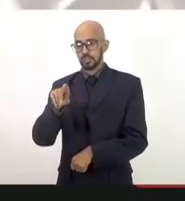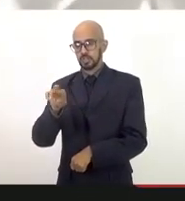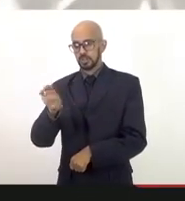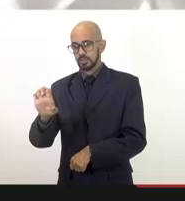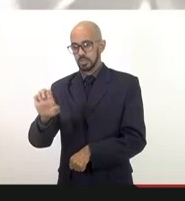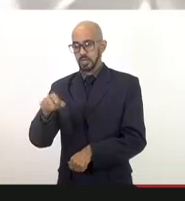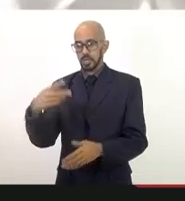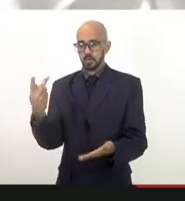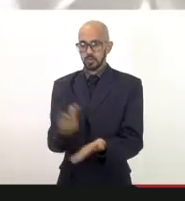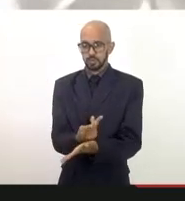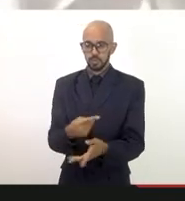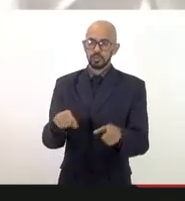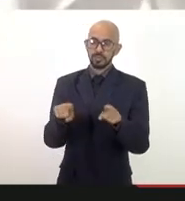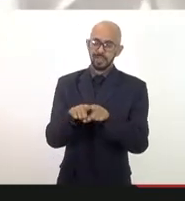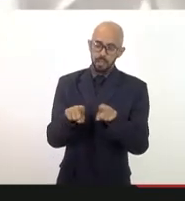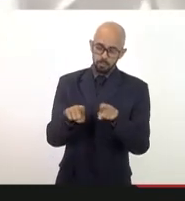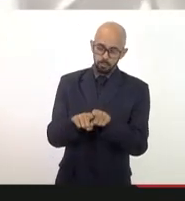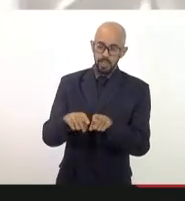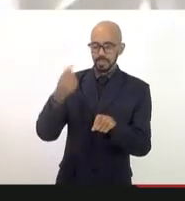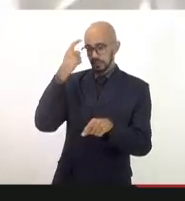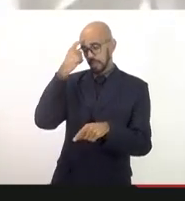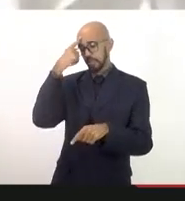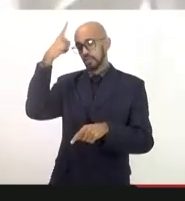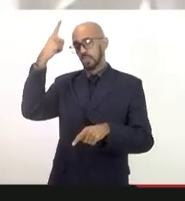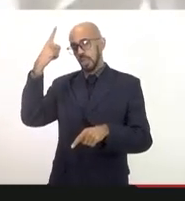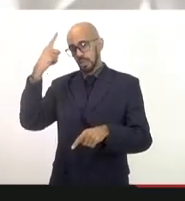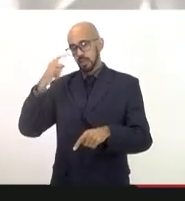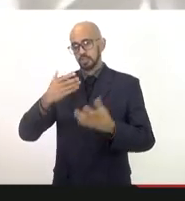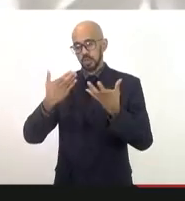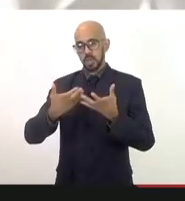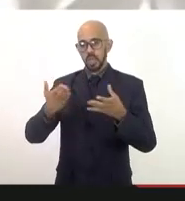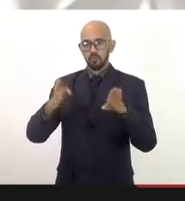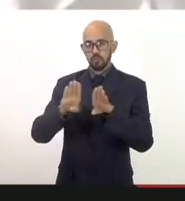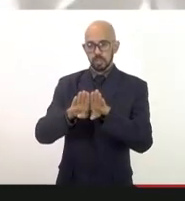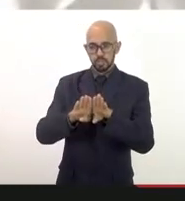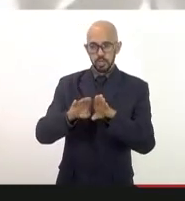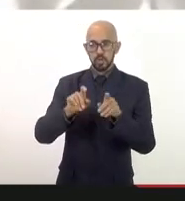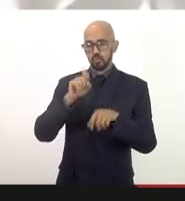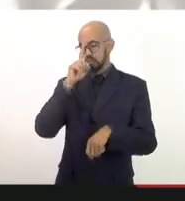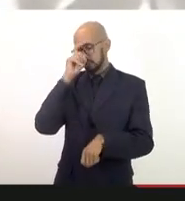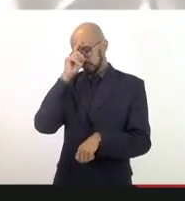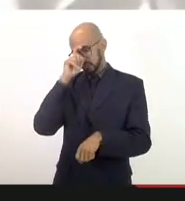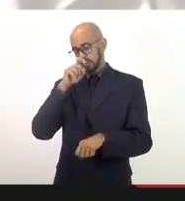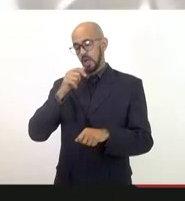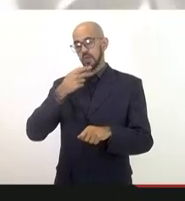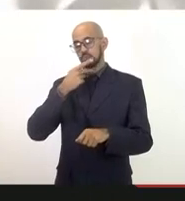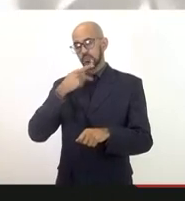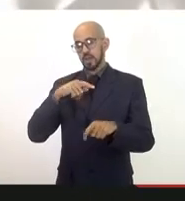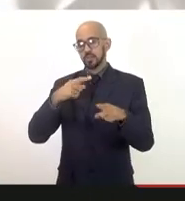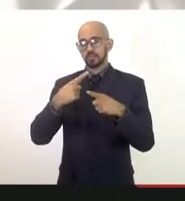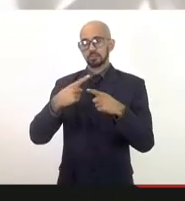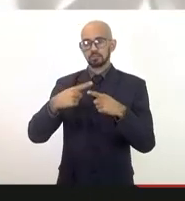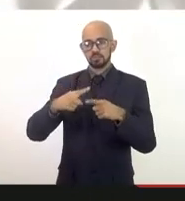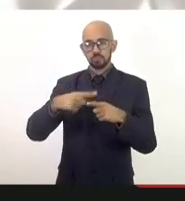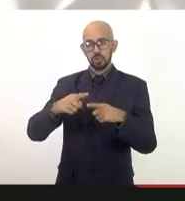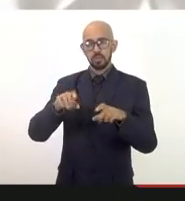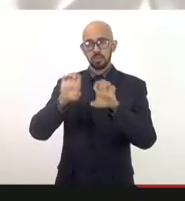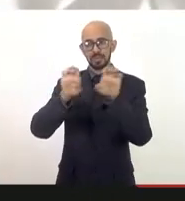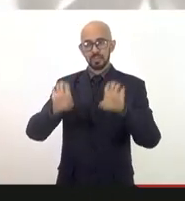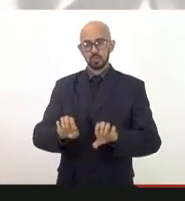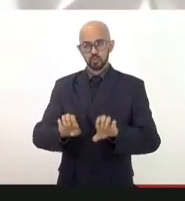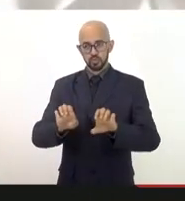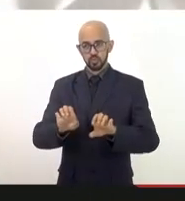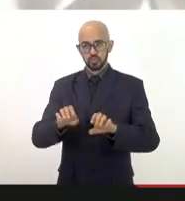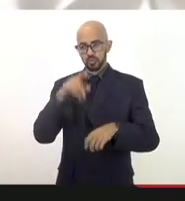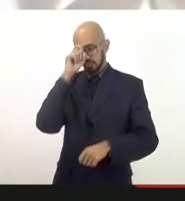houve esse movimento, né? Pelo menos a sinalização desse movimento e falando também de umas questões estruturais do